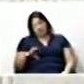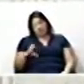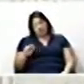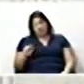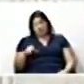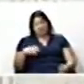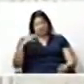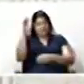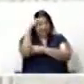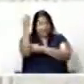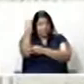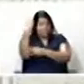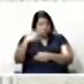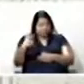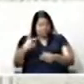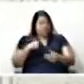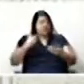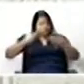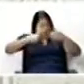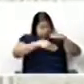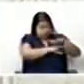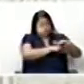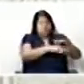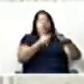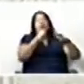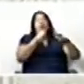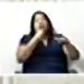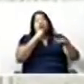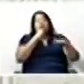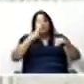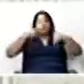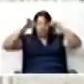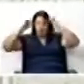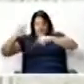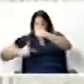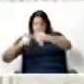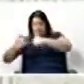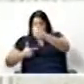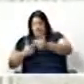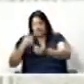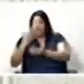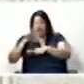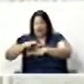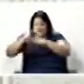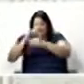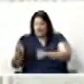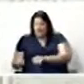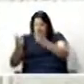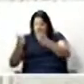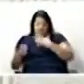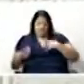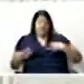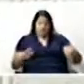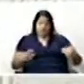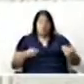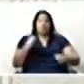tinha equipamento, ele era filho de um açougueiro, e foram assaltar o açougue do pai dele, ele pulou em cima do assaltante, e o cara